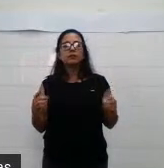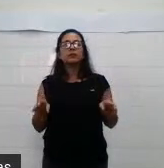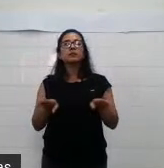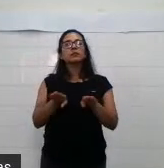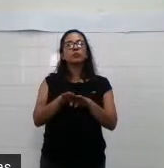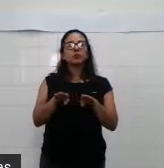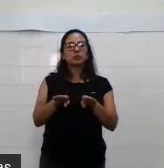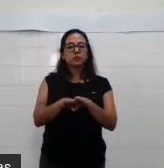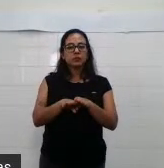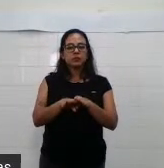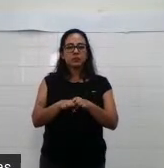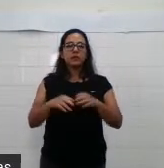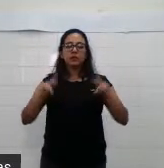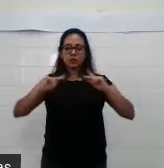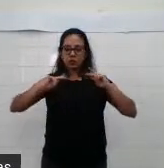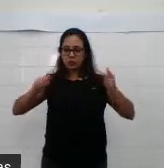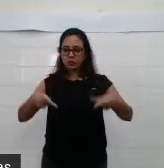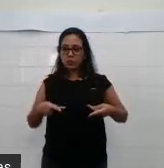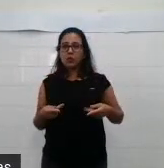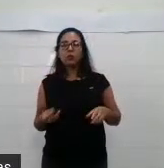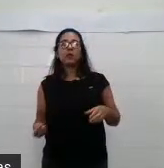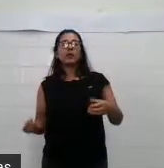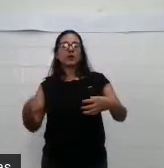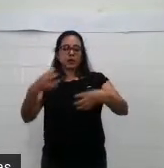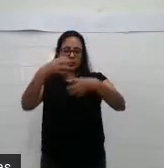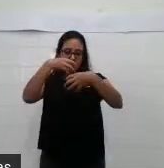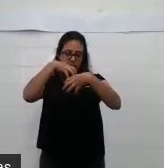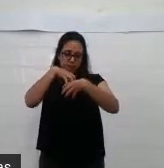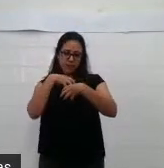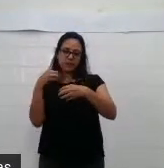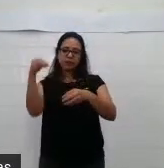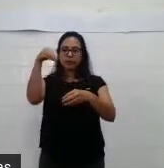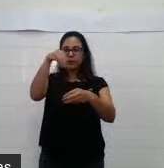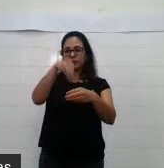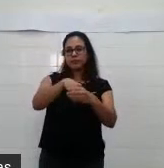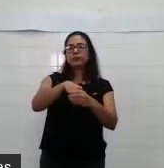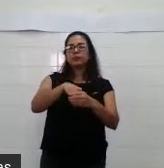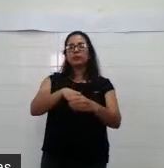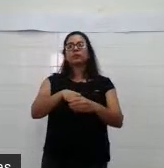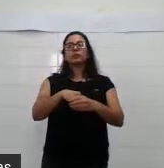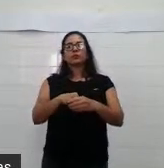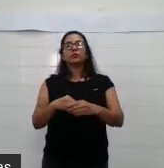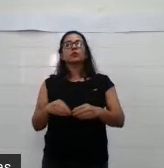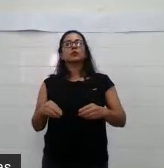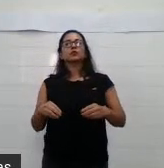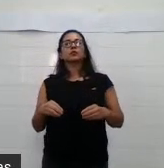ele acaba inserido dentro dessa dimensão ou dentro